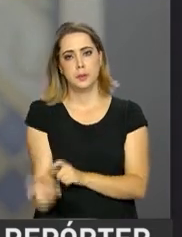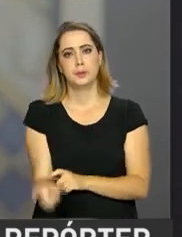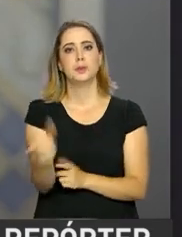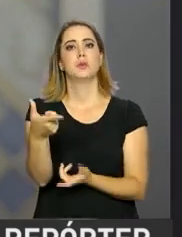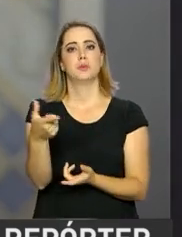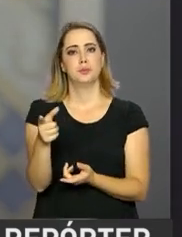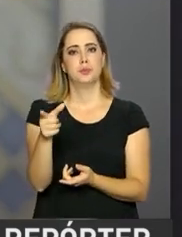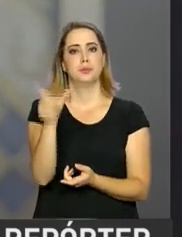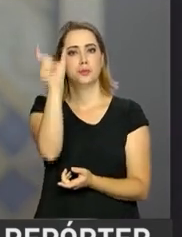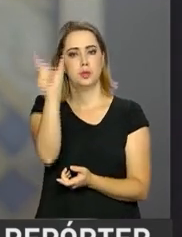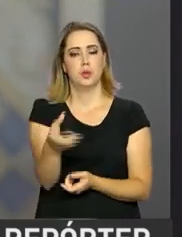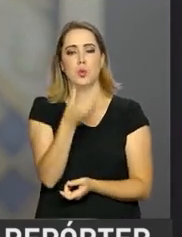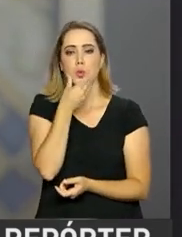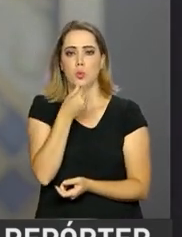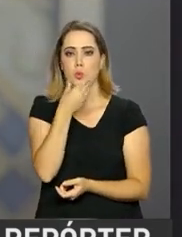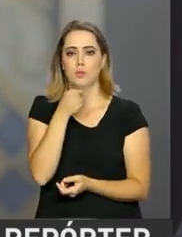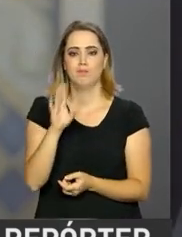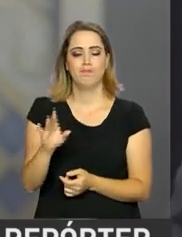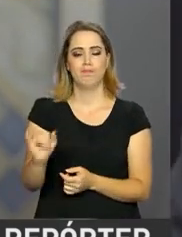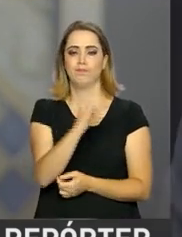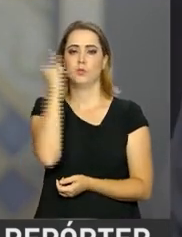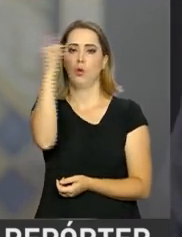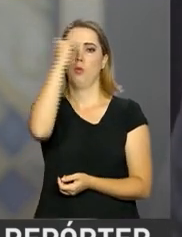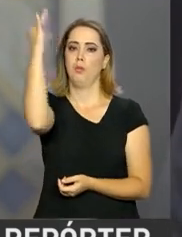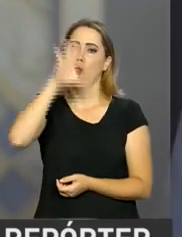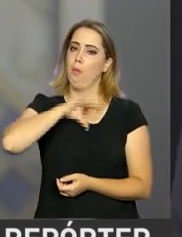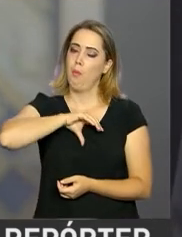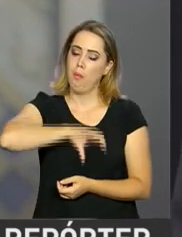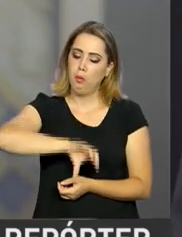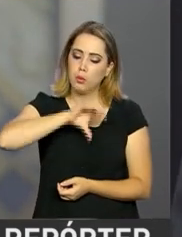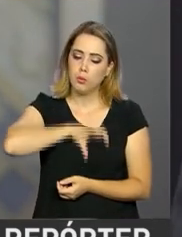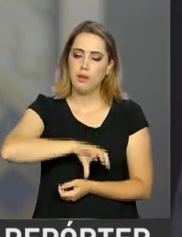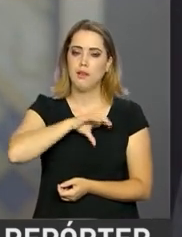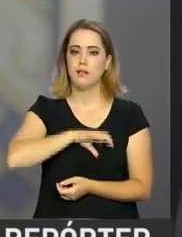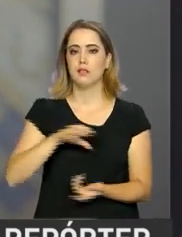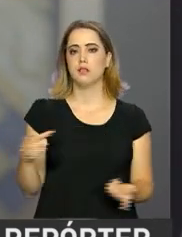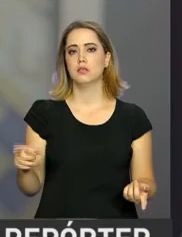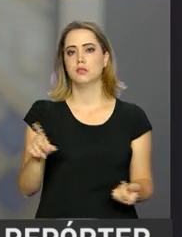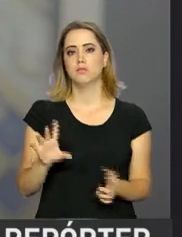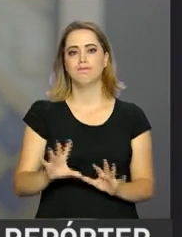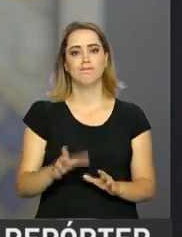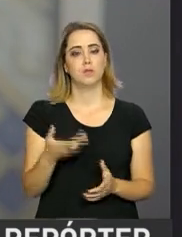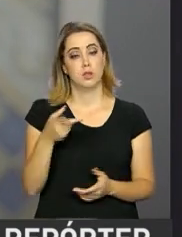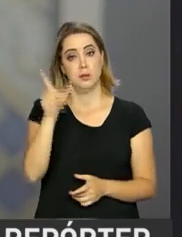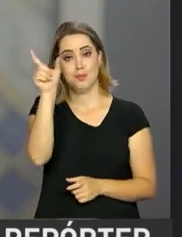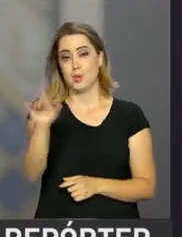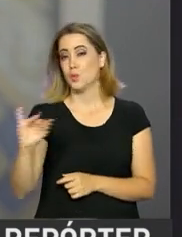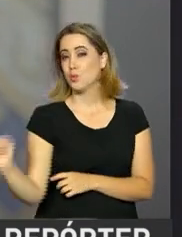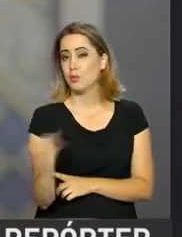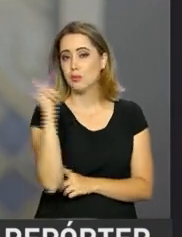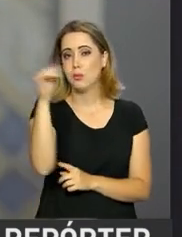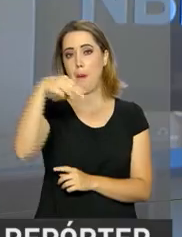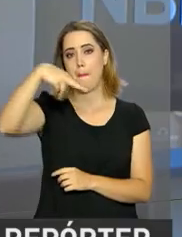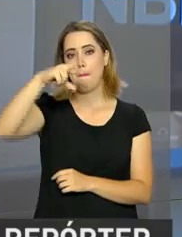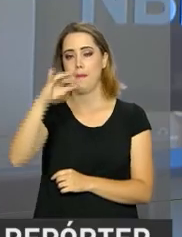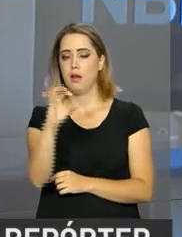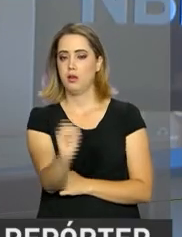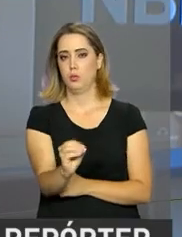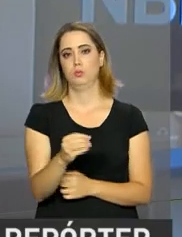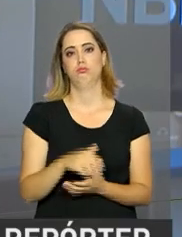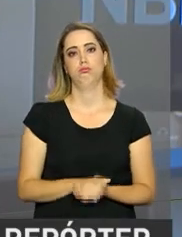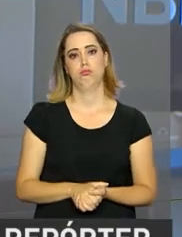exponencial mais do que portuguesa e internacional do grande português mário soares